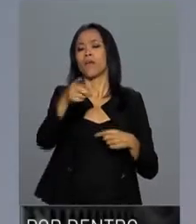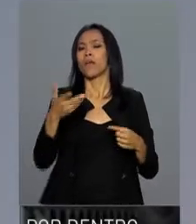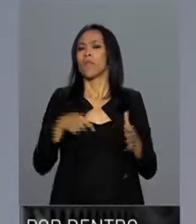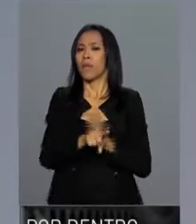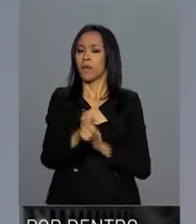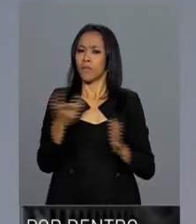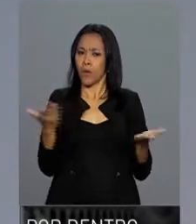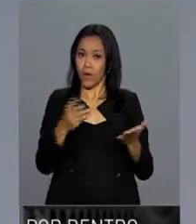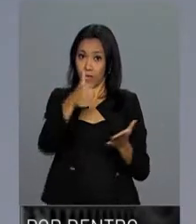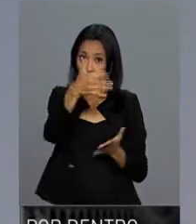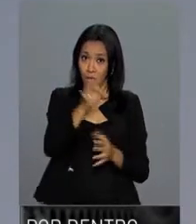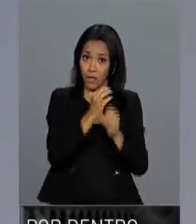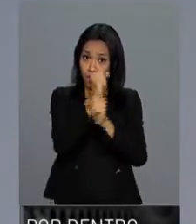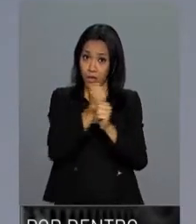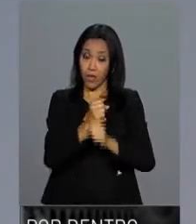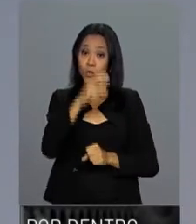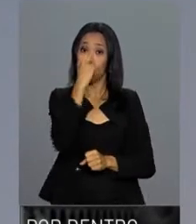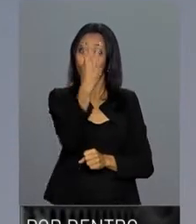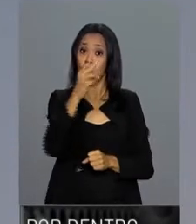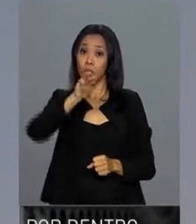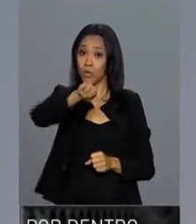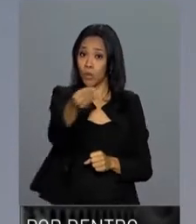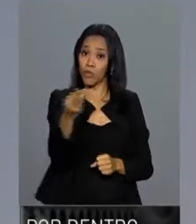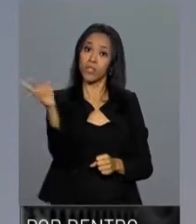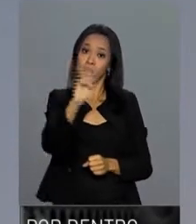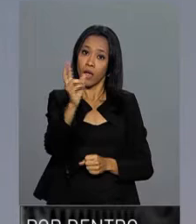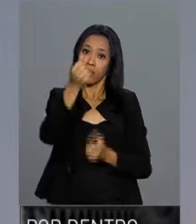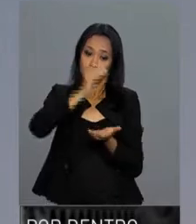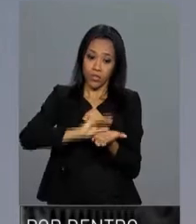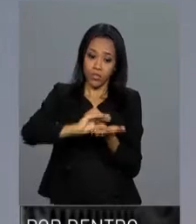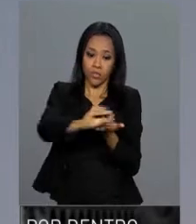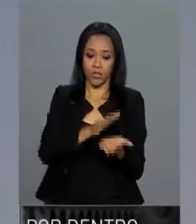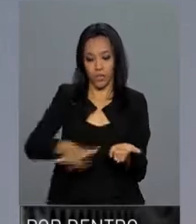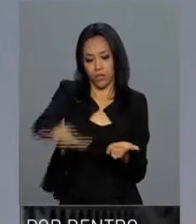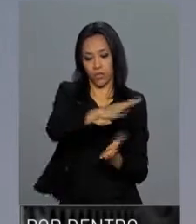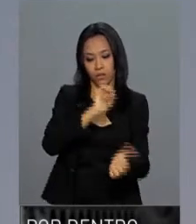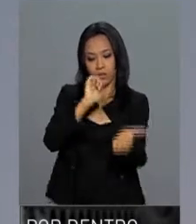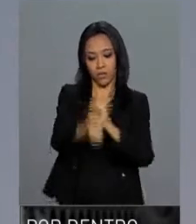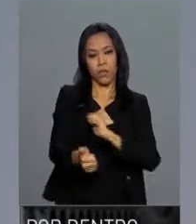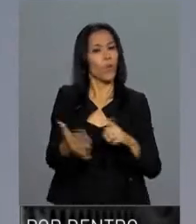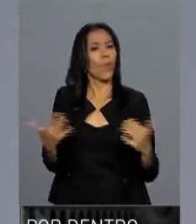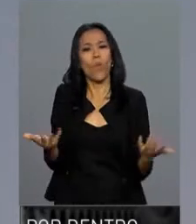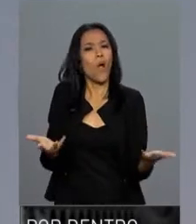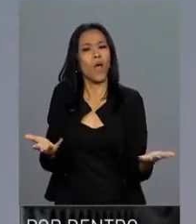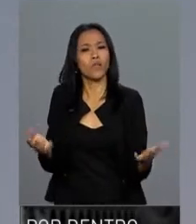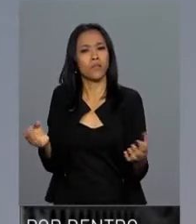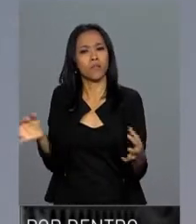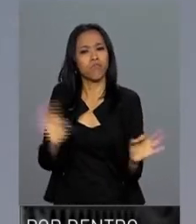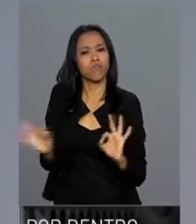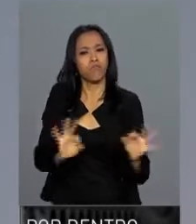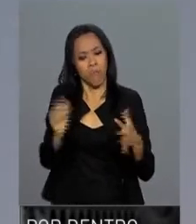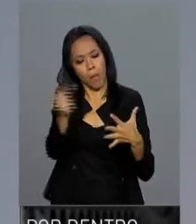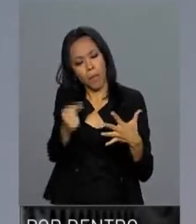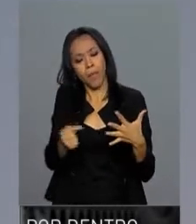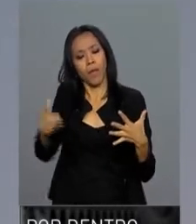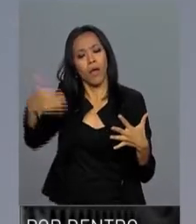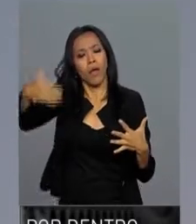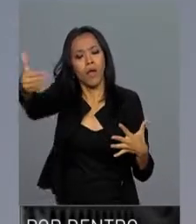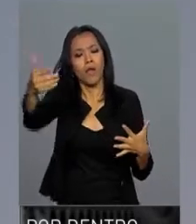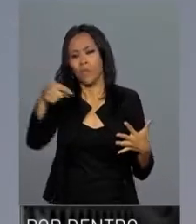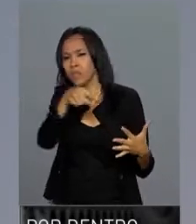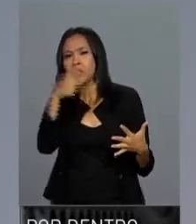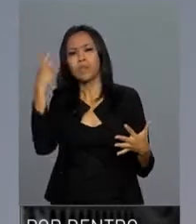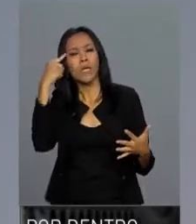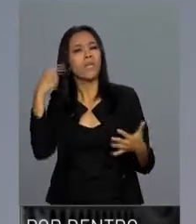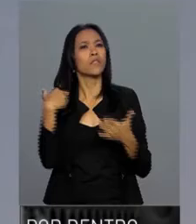anos com a marca de 2 bilhões de reais destinados a projetos esportivos quais são seus próximos passos enfim vocês estudam vocês